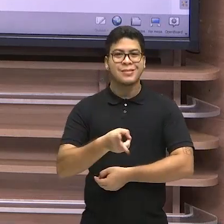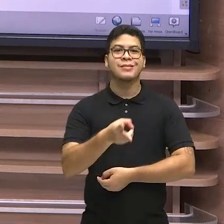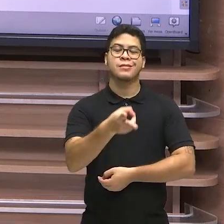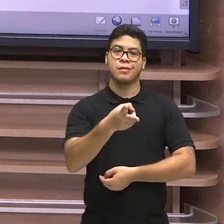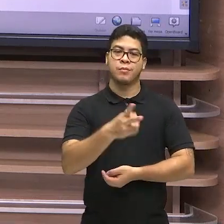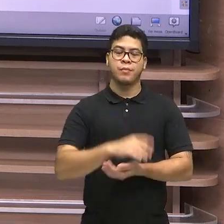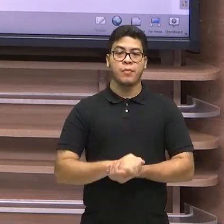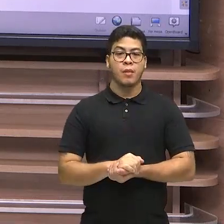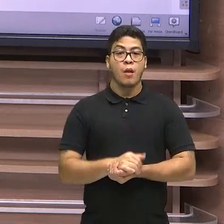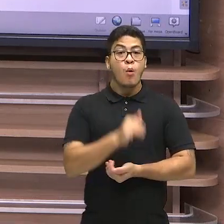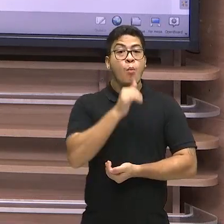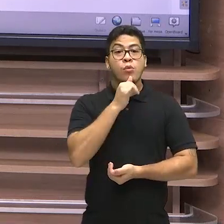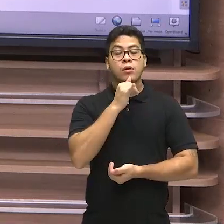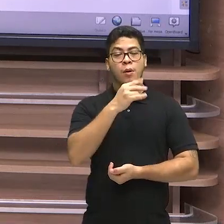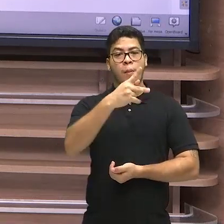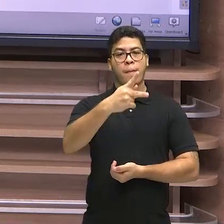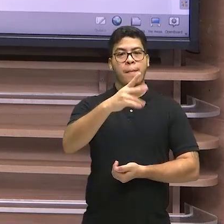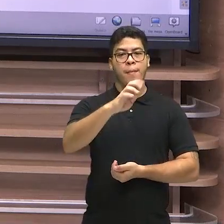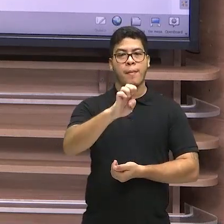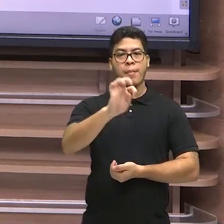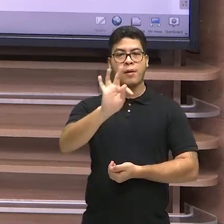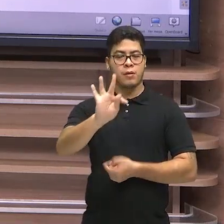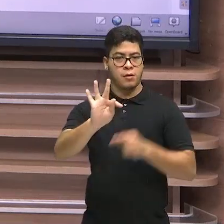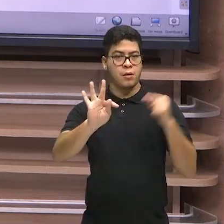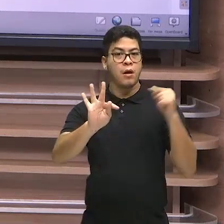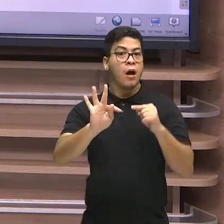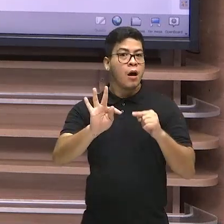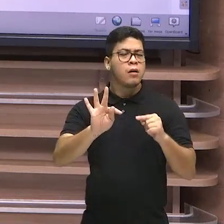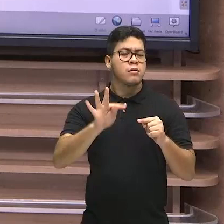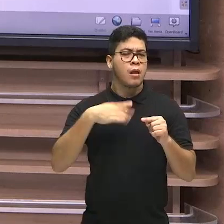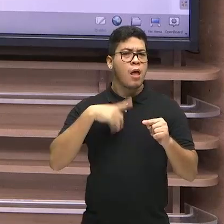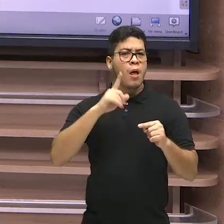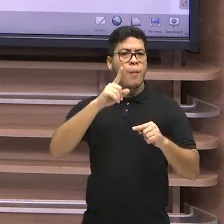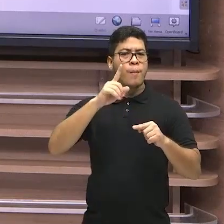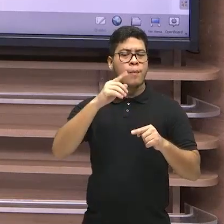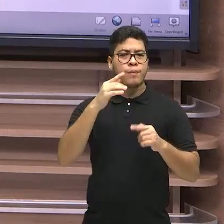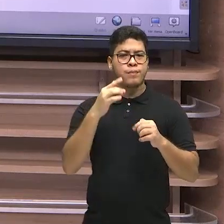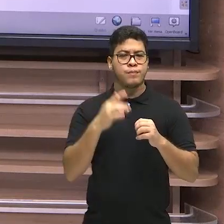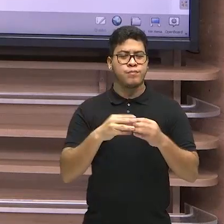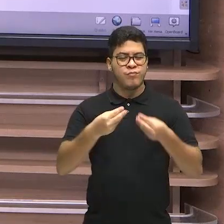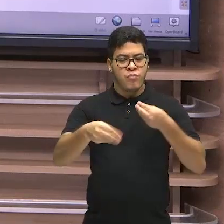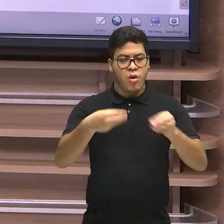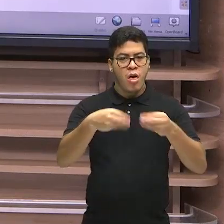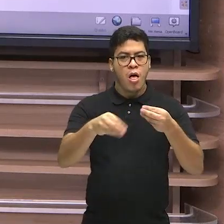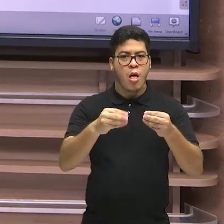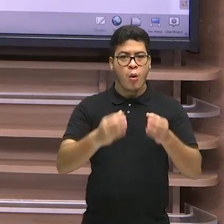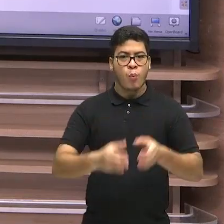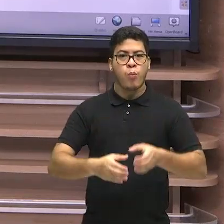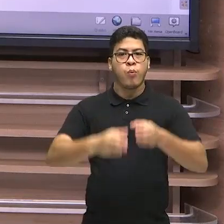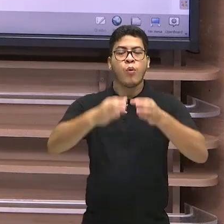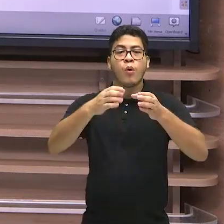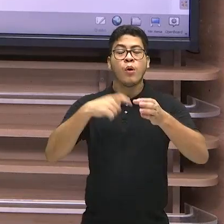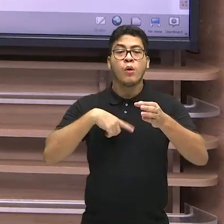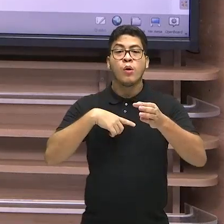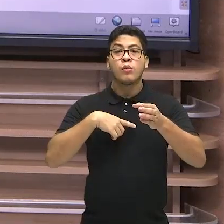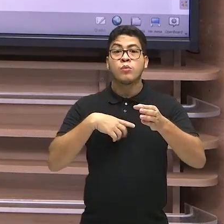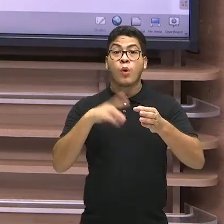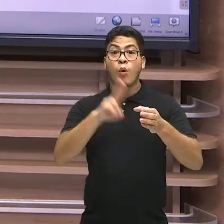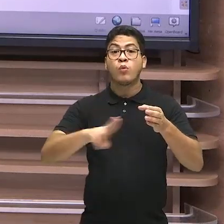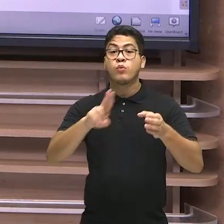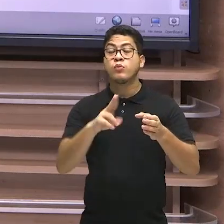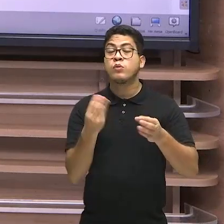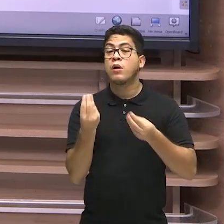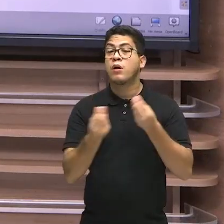para reciclagem, onde ela vai para lá, passar por um processo e voltar como garrafa, reutilizar seria o quê? Você utilizar